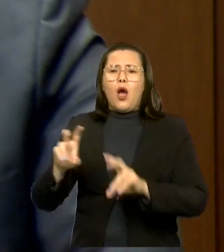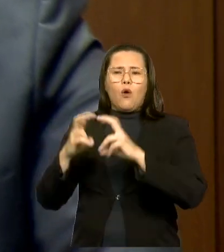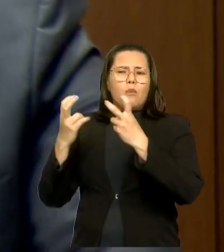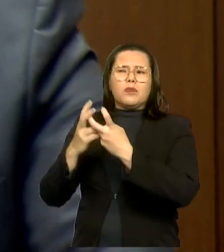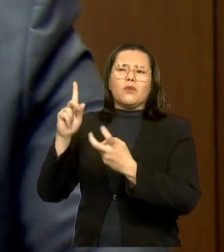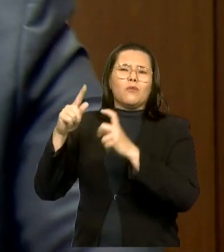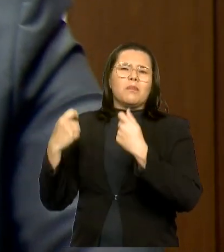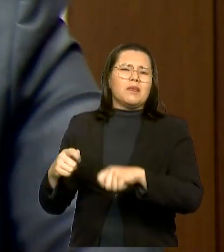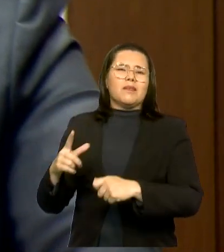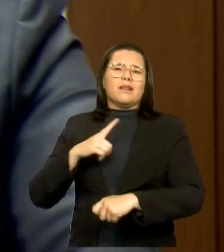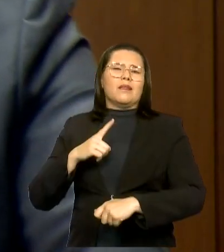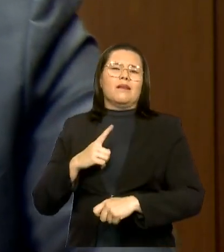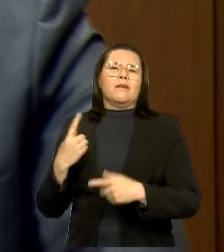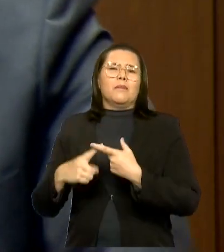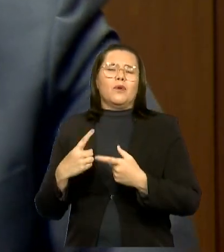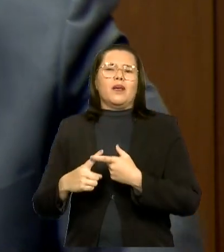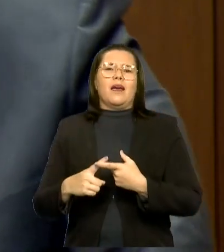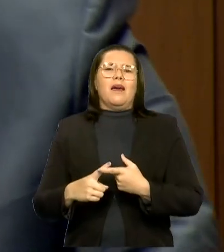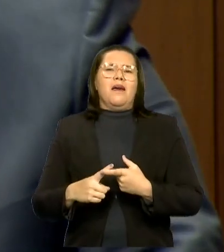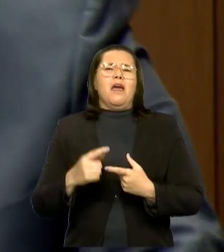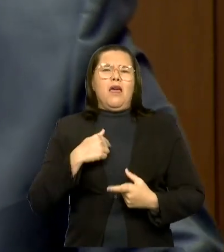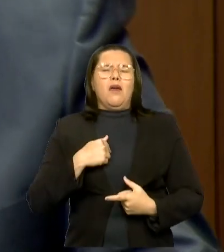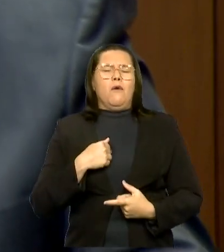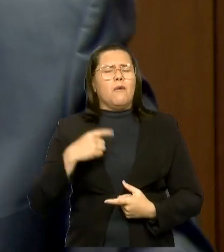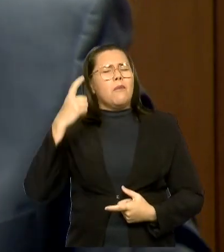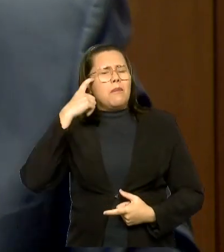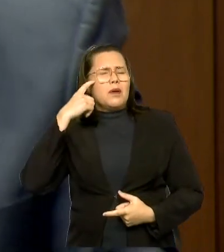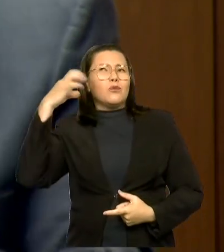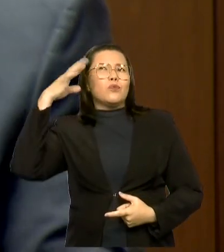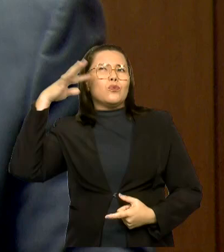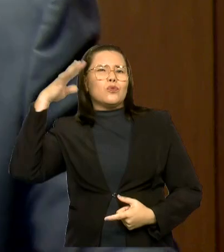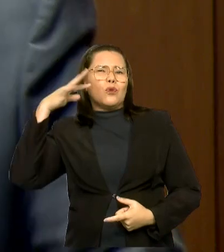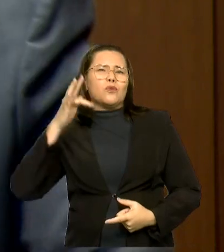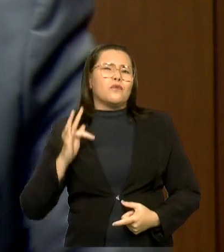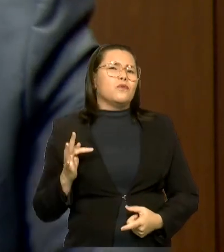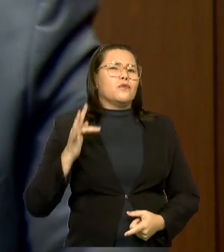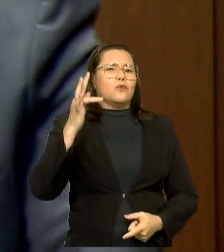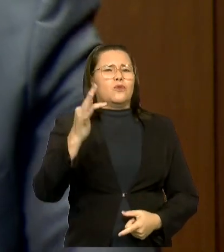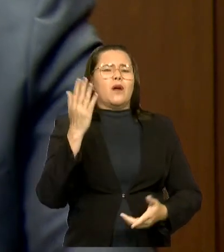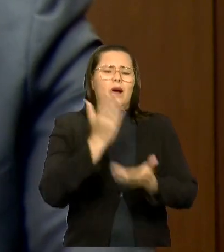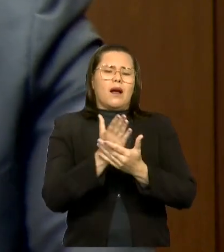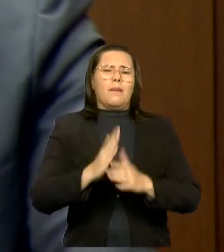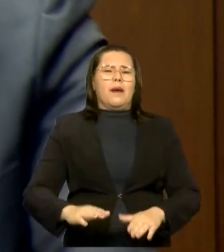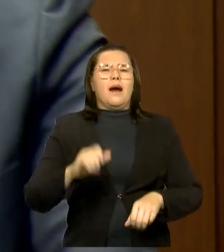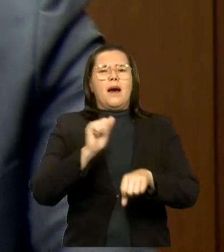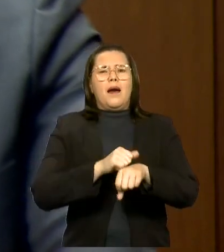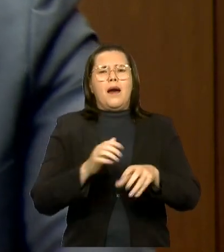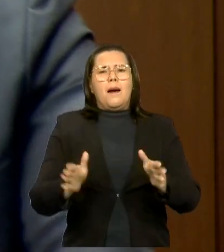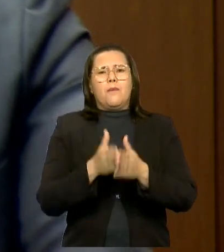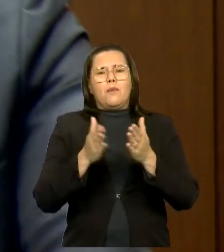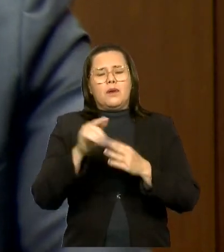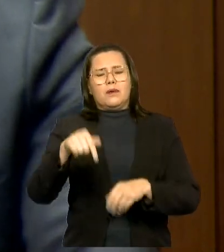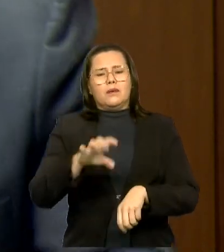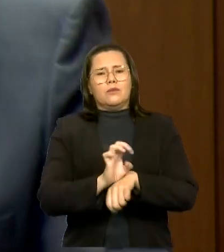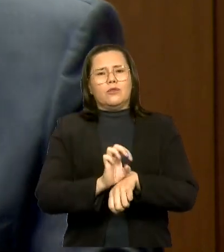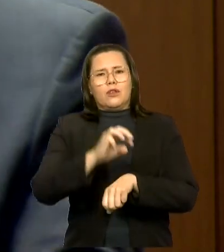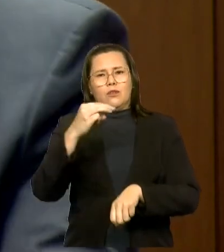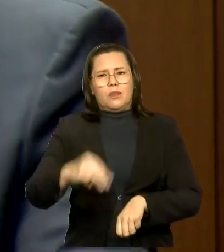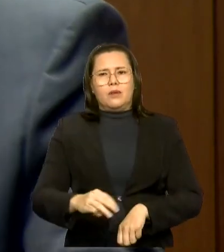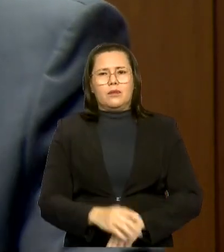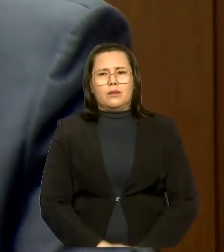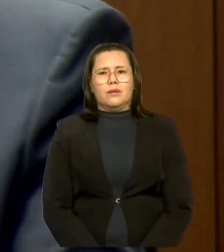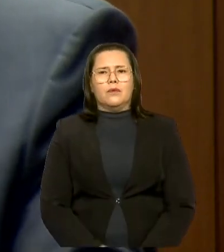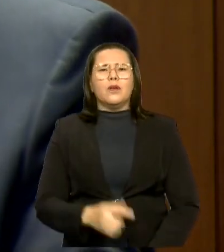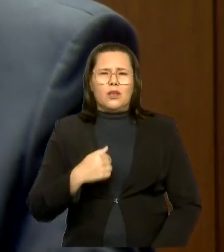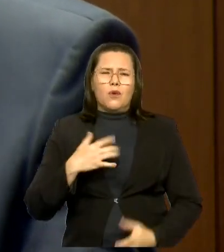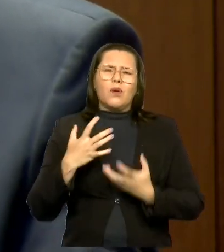mínima de seus direitos. Acho que essa é a utopia, esse é o sonho que nós temos, esse é o sonho que quero continuar sonhando. E quero mais